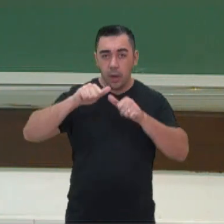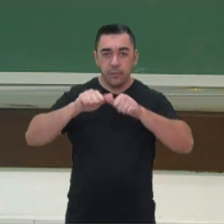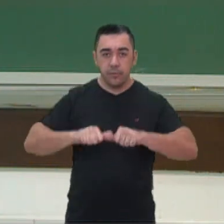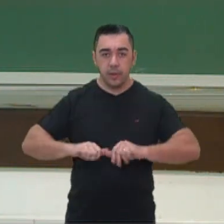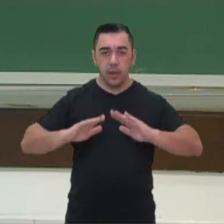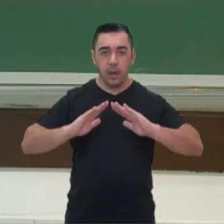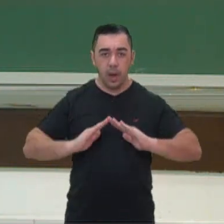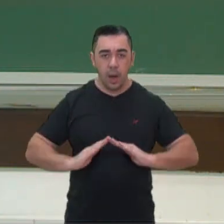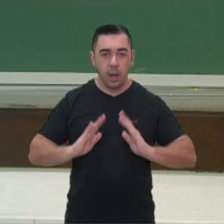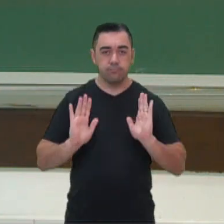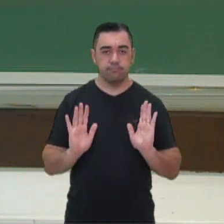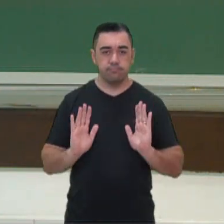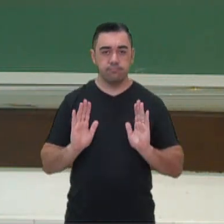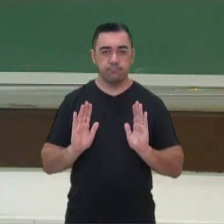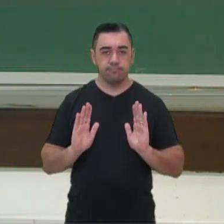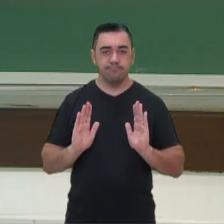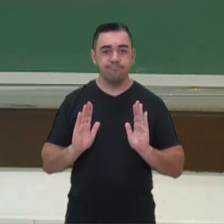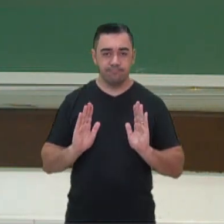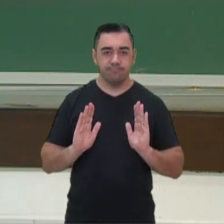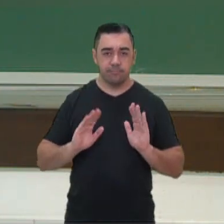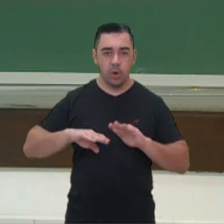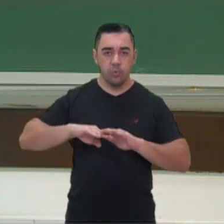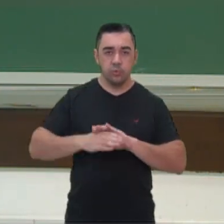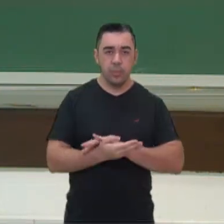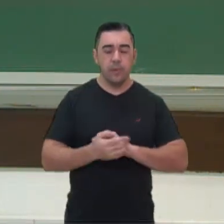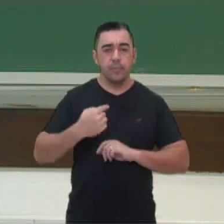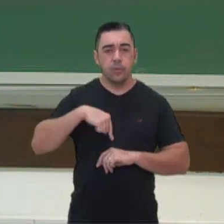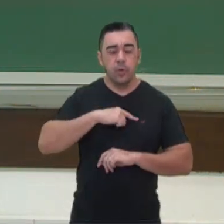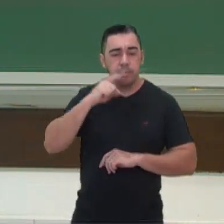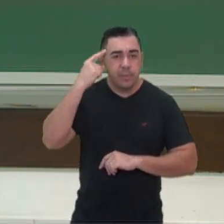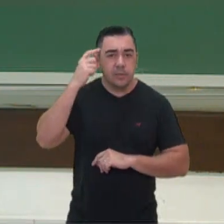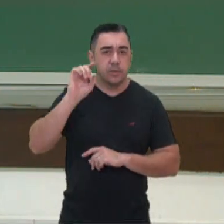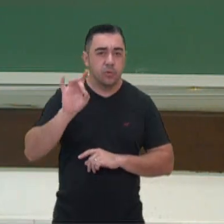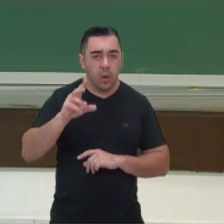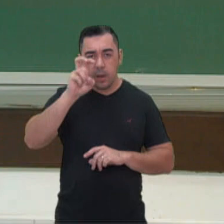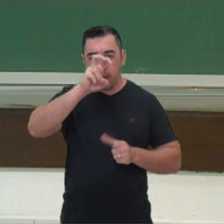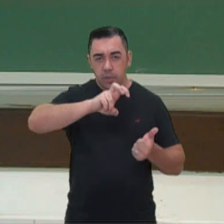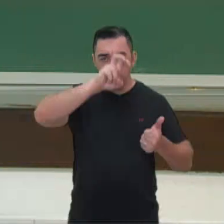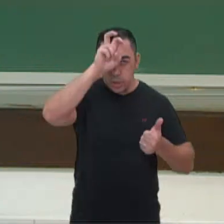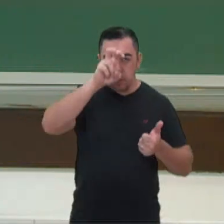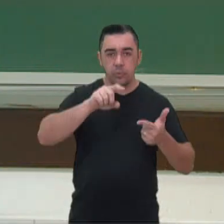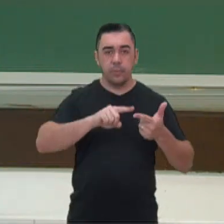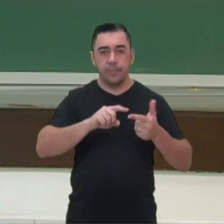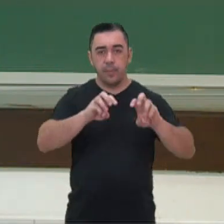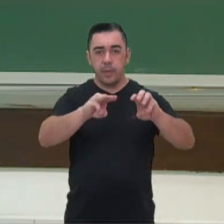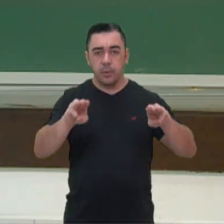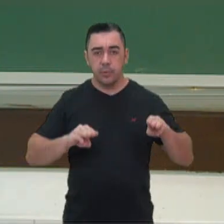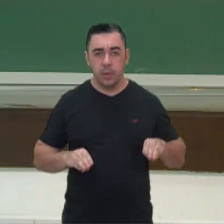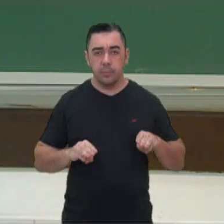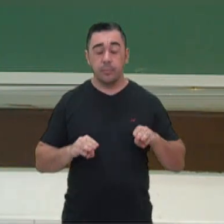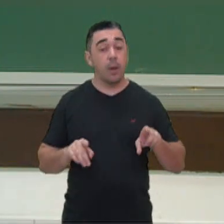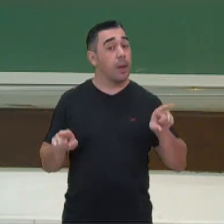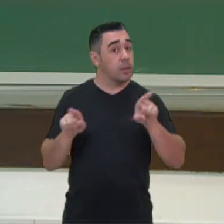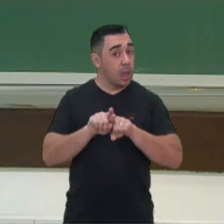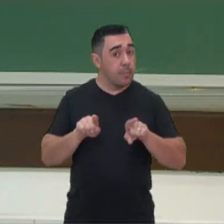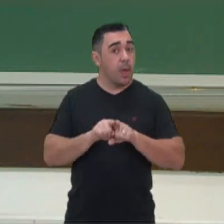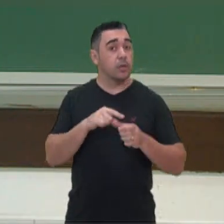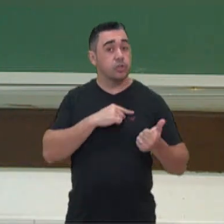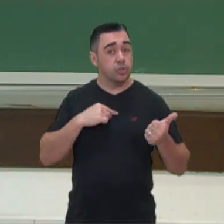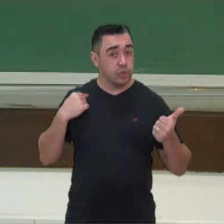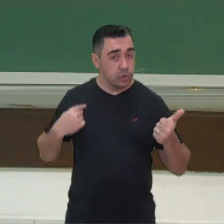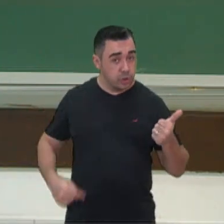sedentário. Fiz esta ressalva porque é muito comum pensarmos em Egito e Mesopotâmia, mas esses dois locais são